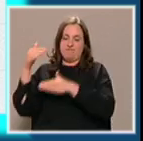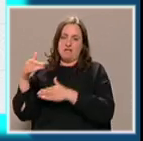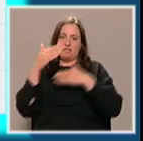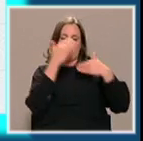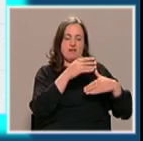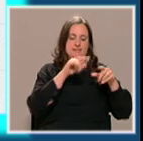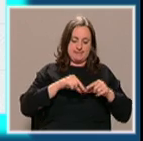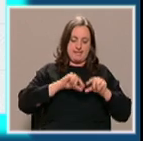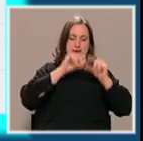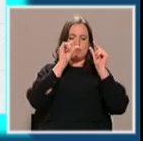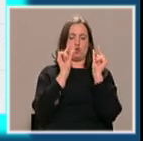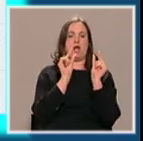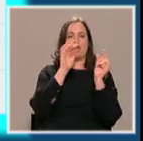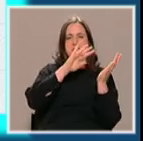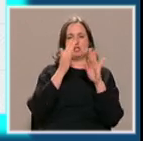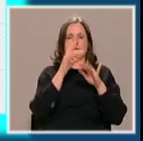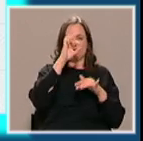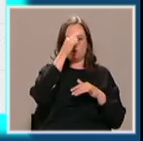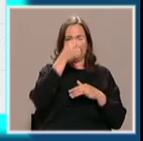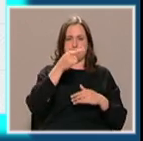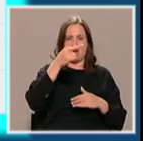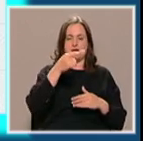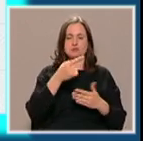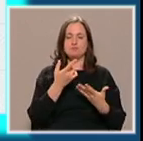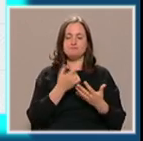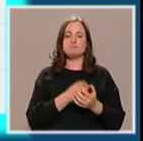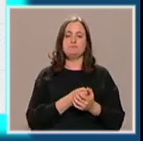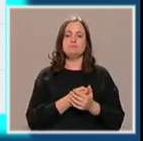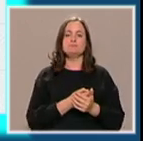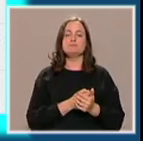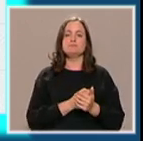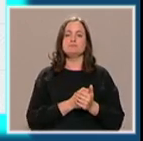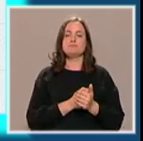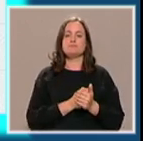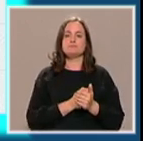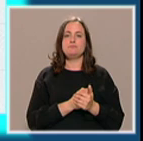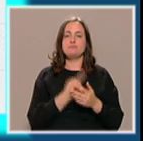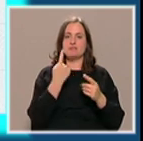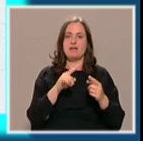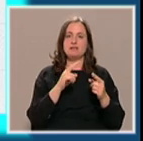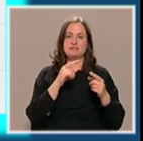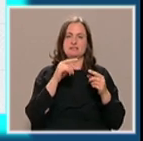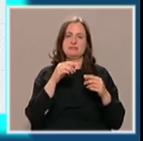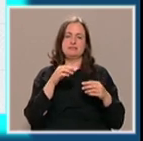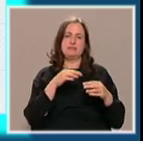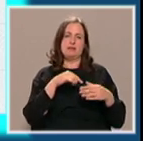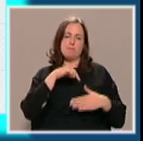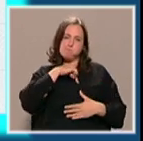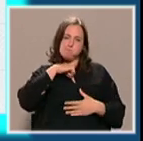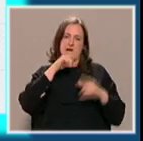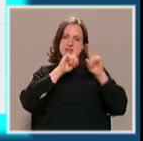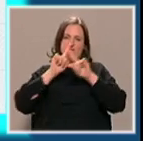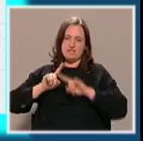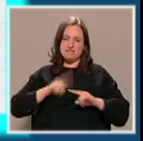dura cerca de 8 semanas, em que caracterizada diferenciação dos tecidos e pela formação